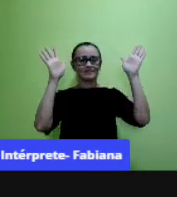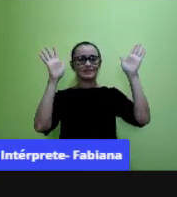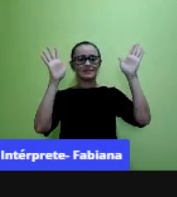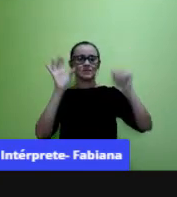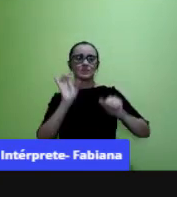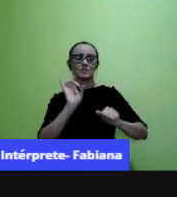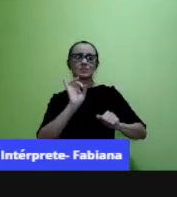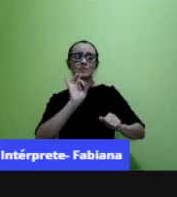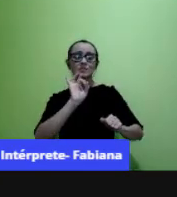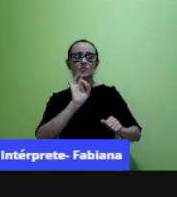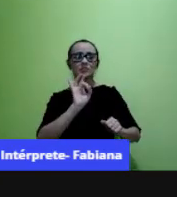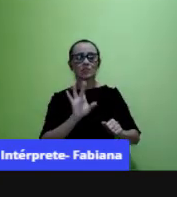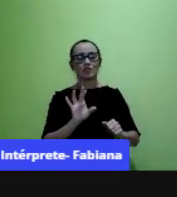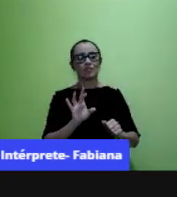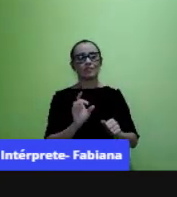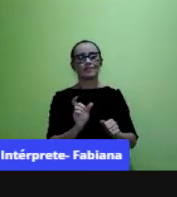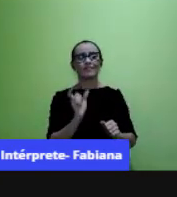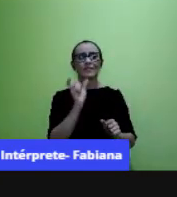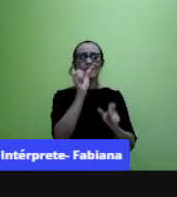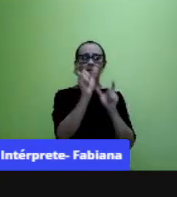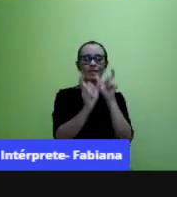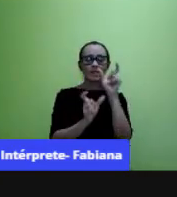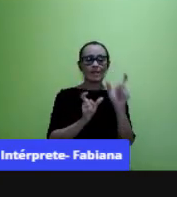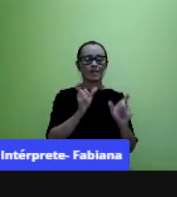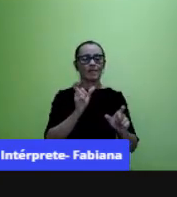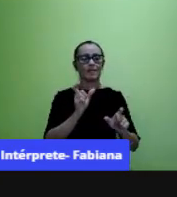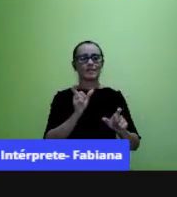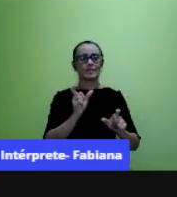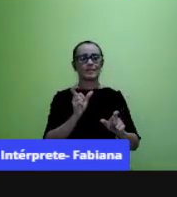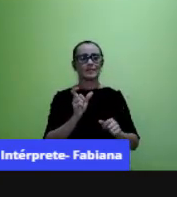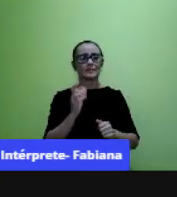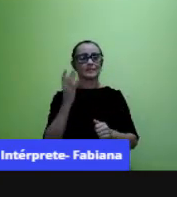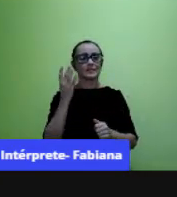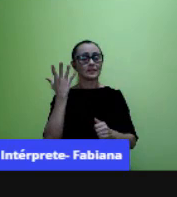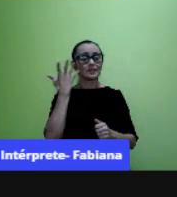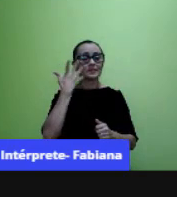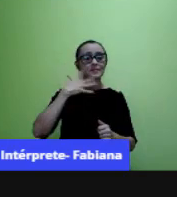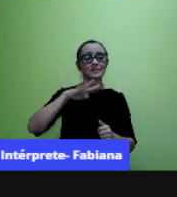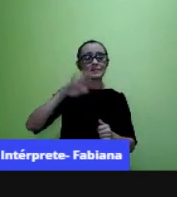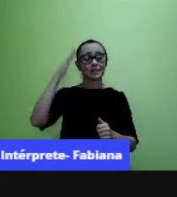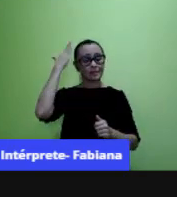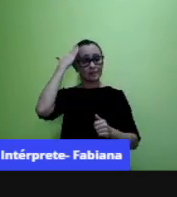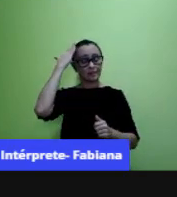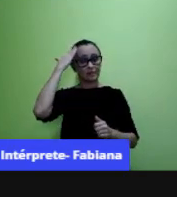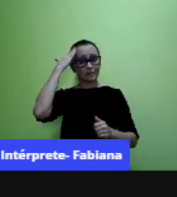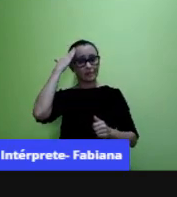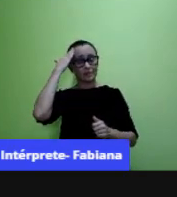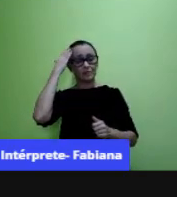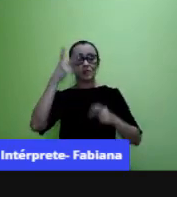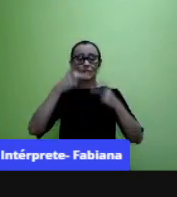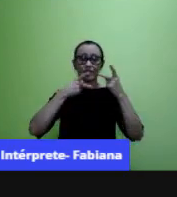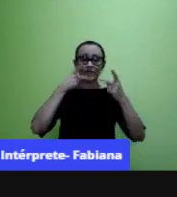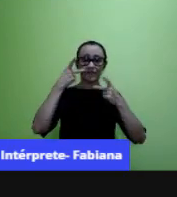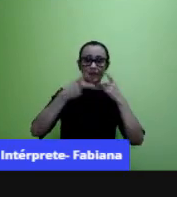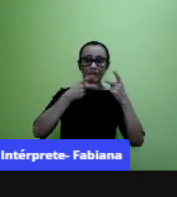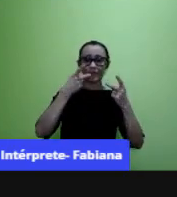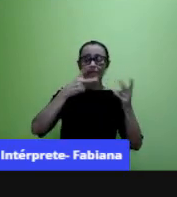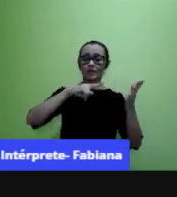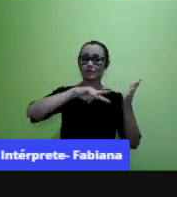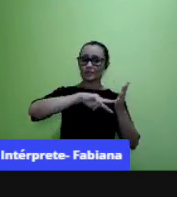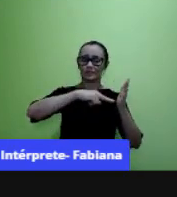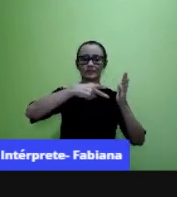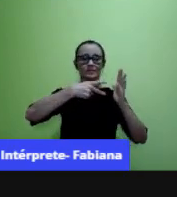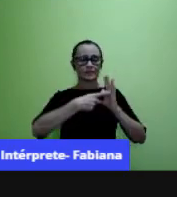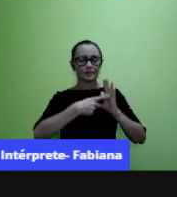uma repetição. Ela já tem noção do que ela fala, do que isso significa, da importância